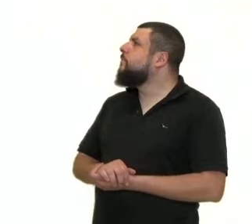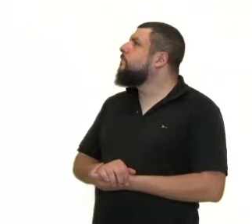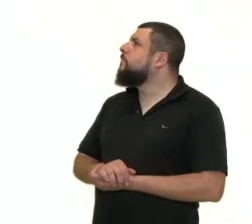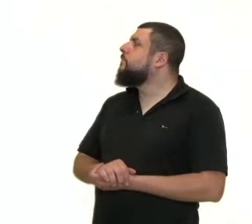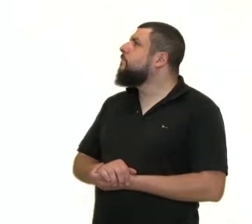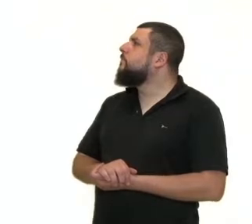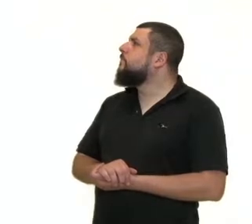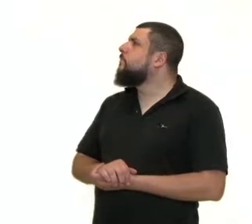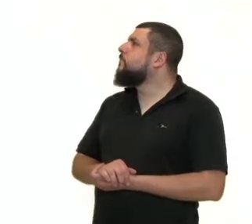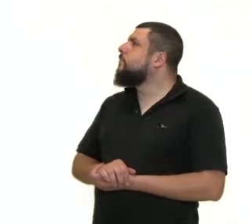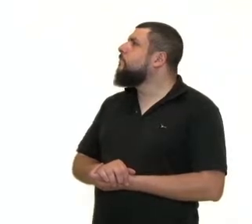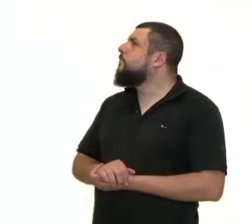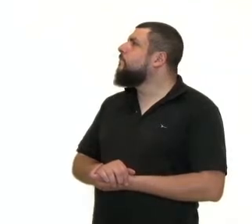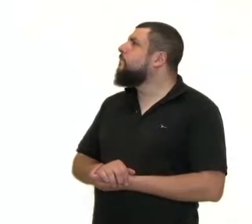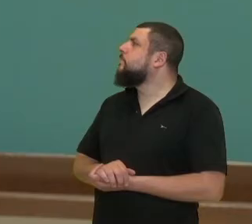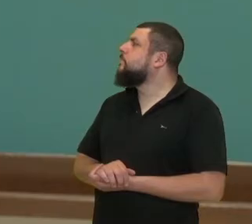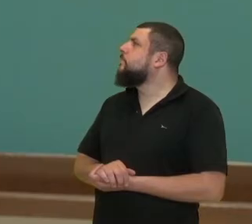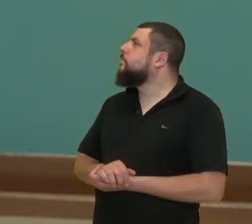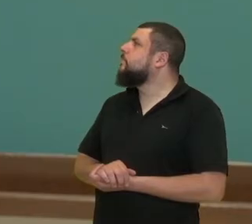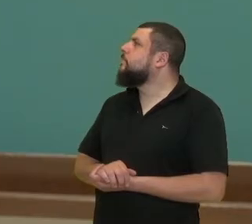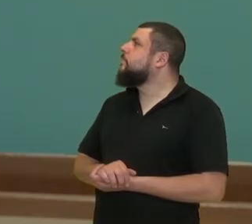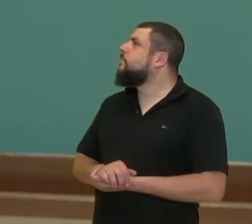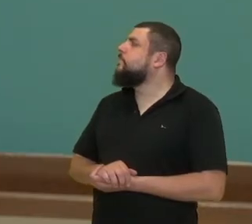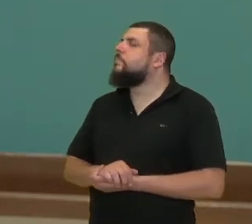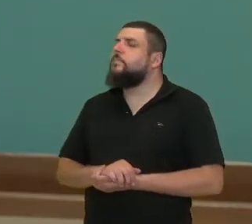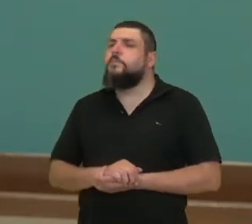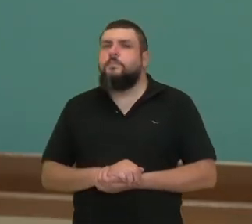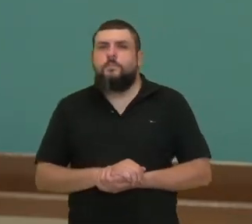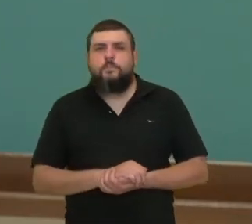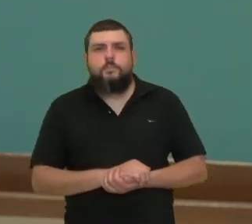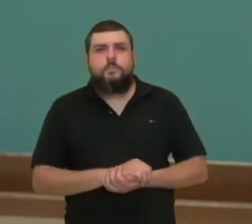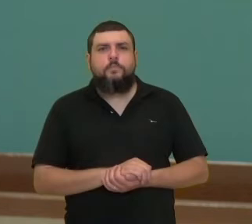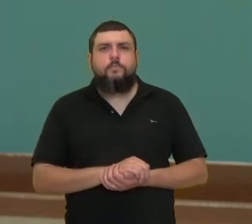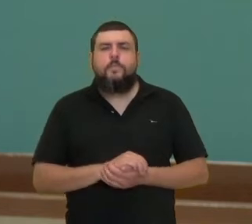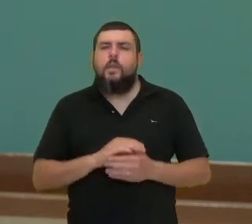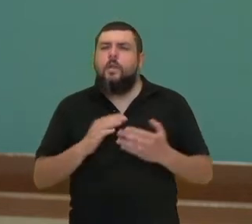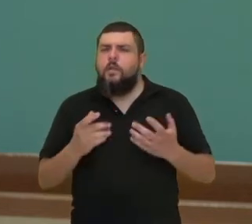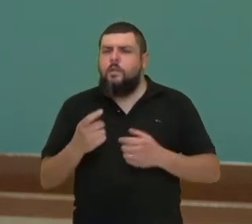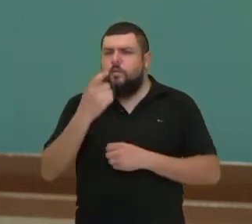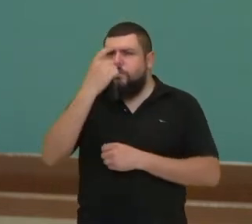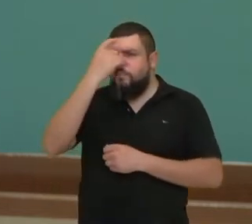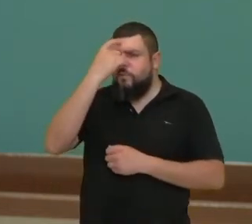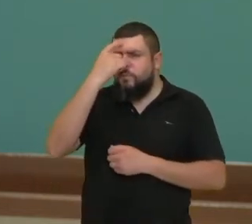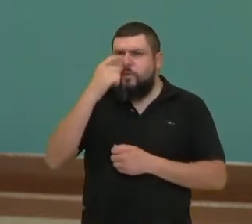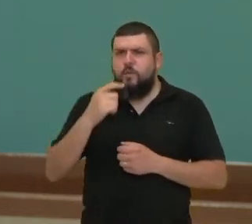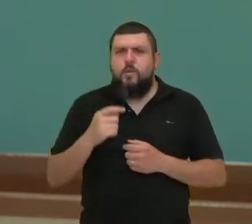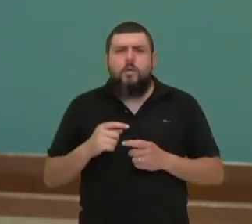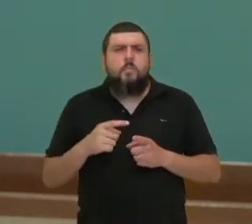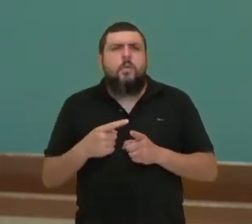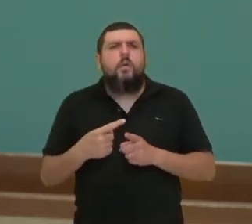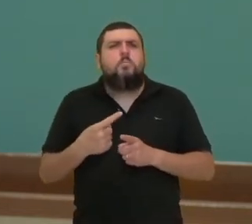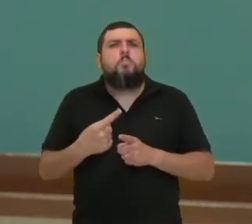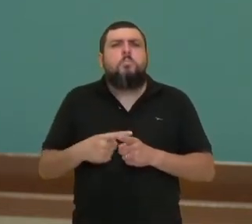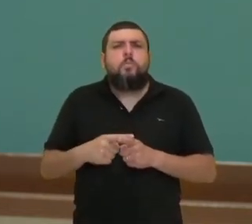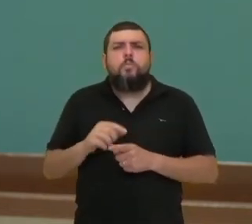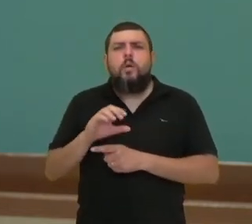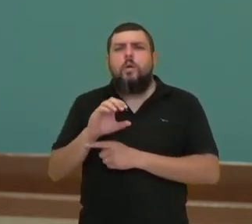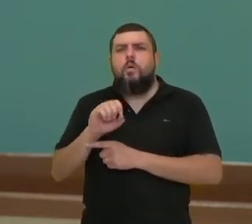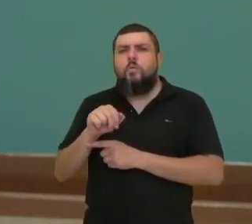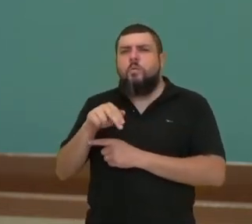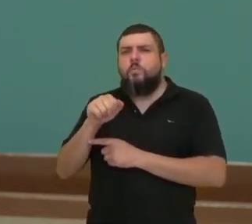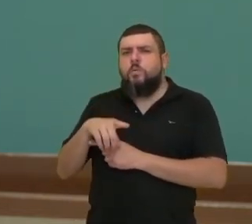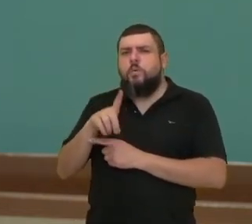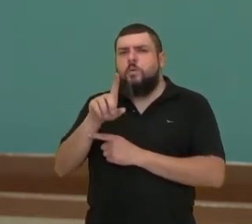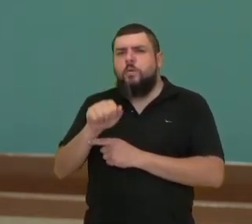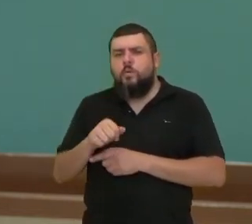seja dirigida às crianças. Então pensa um pouquinho, o que motivou a ação do CONANDA? Por